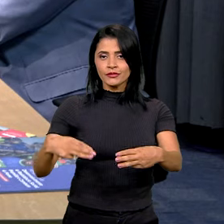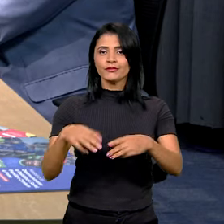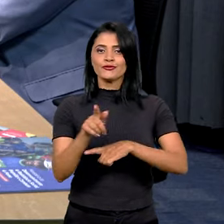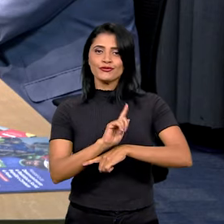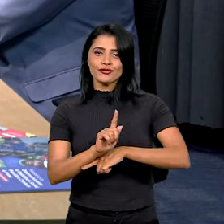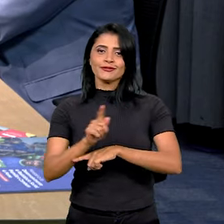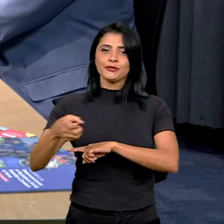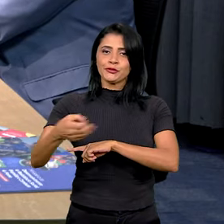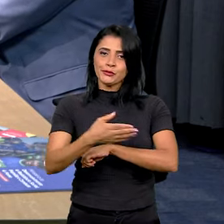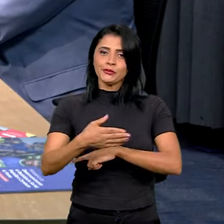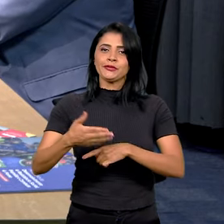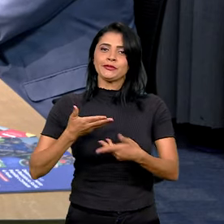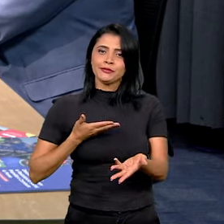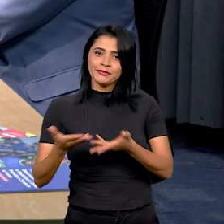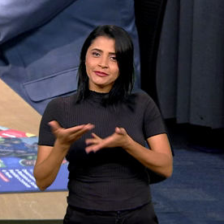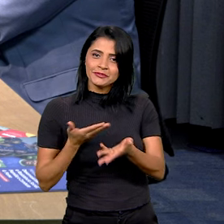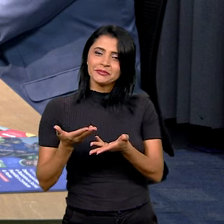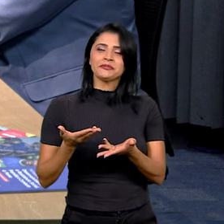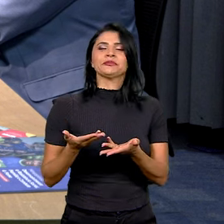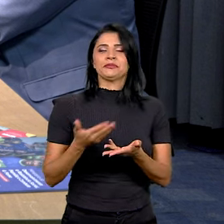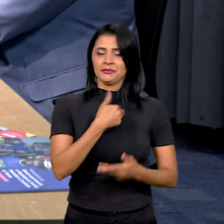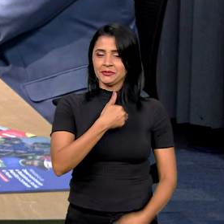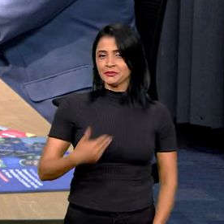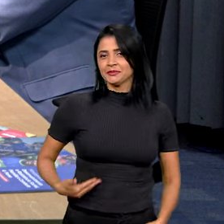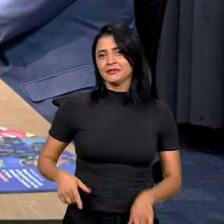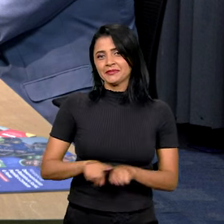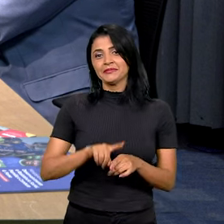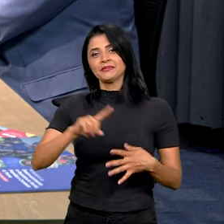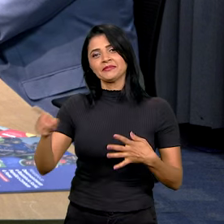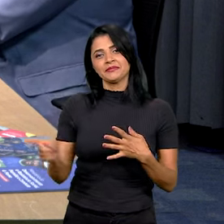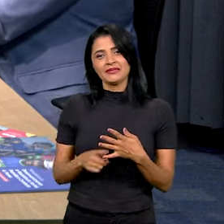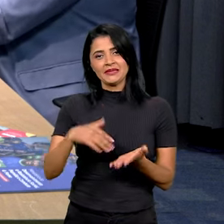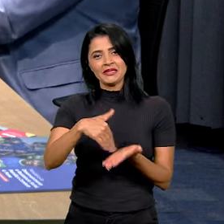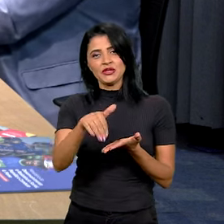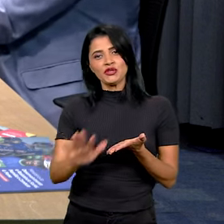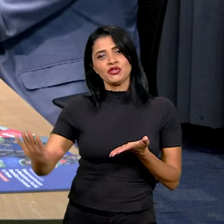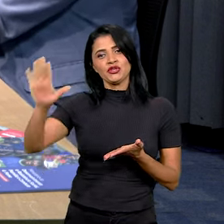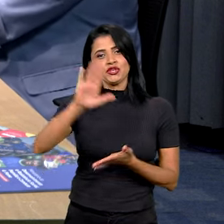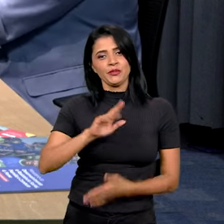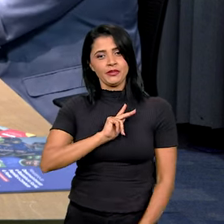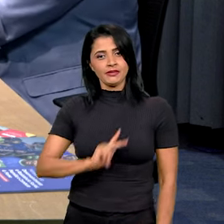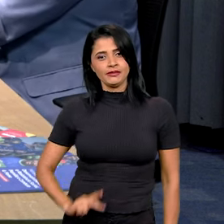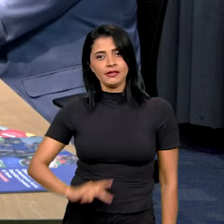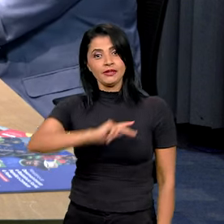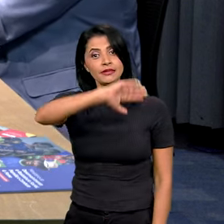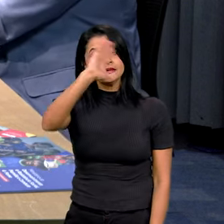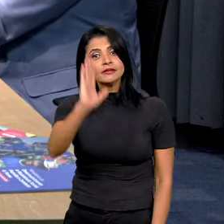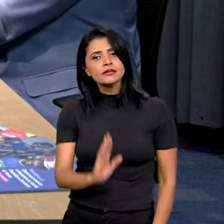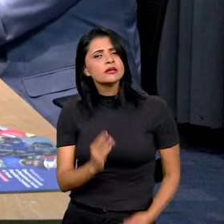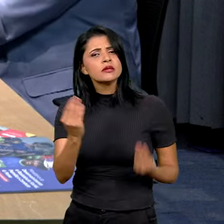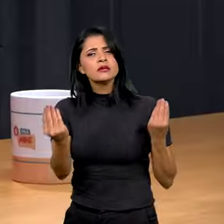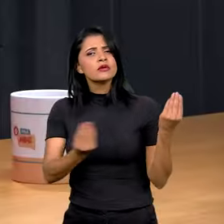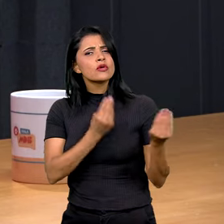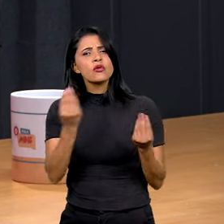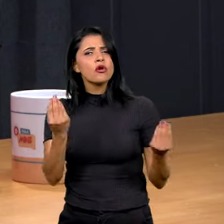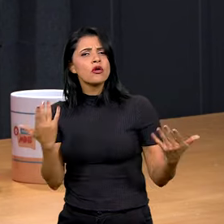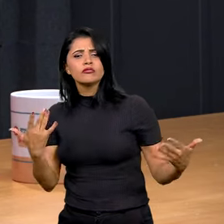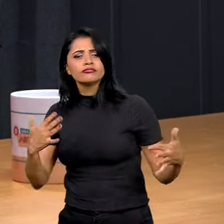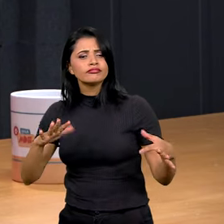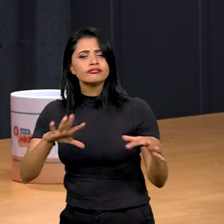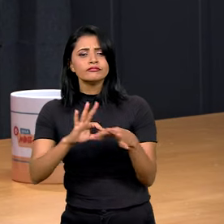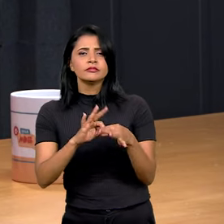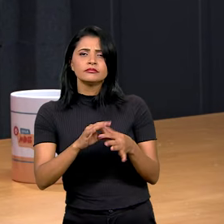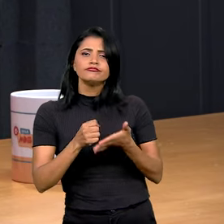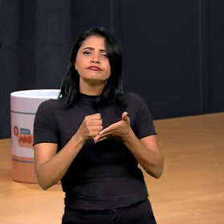da gestão e da Inovação em serviços públicos e da Secretaria Geral da presidência da república de que maneira essa integração